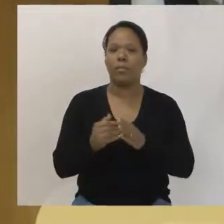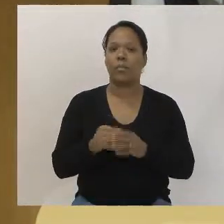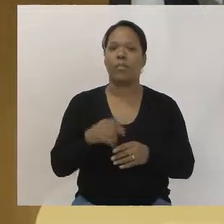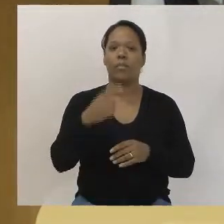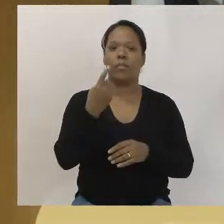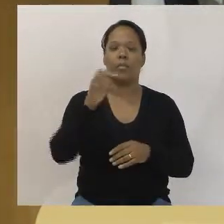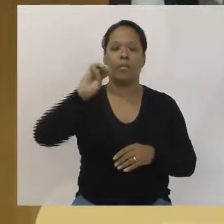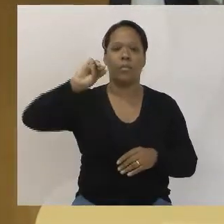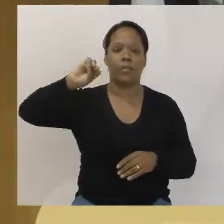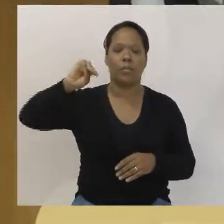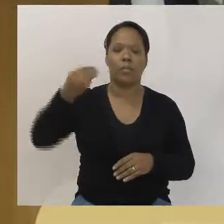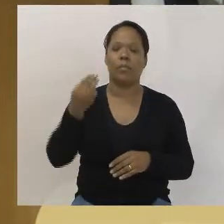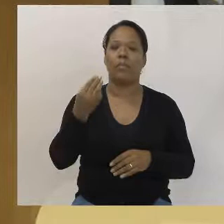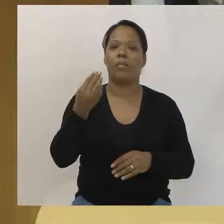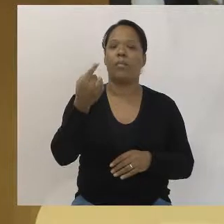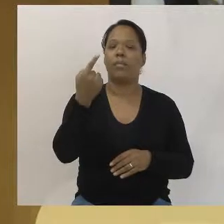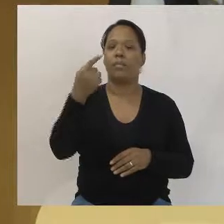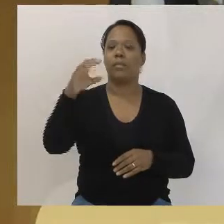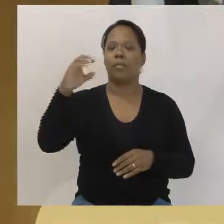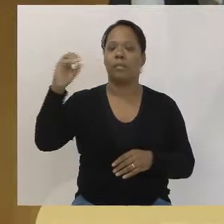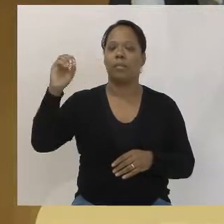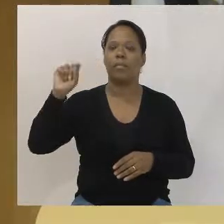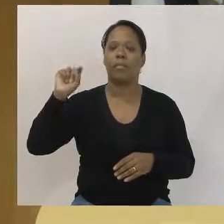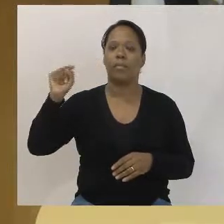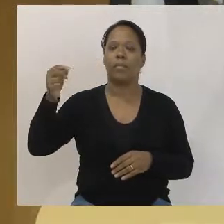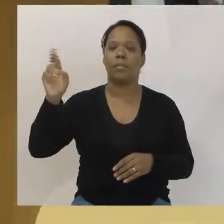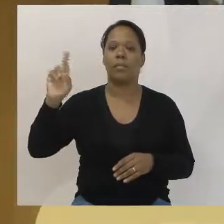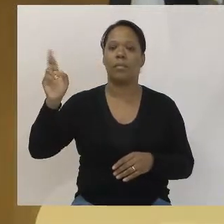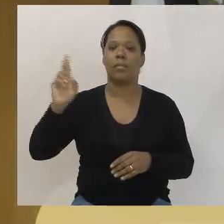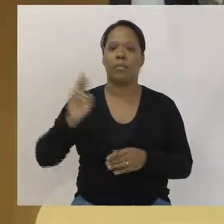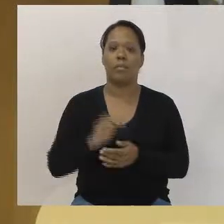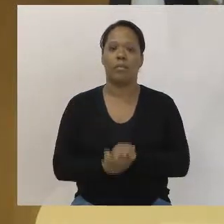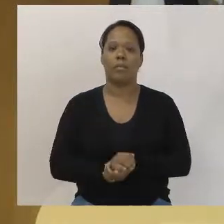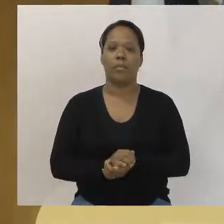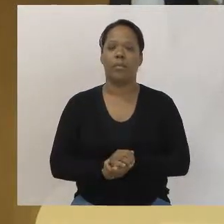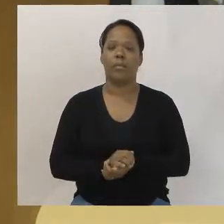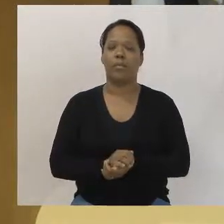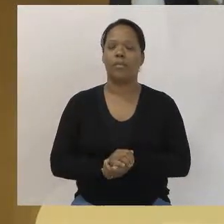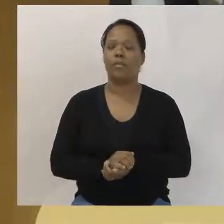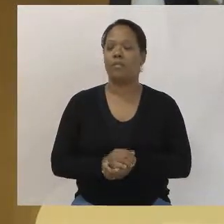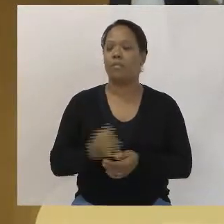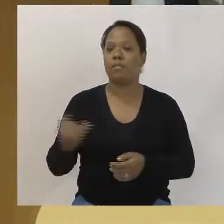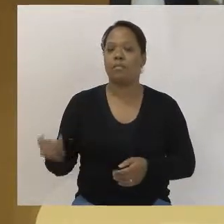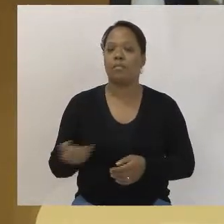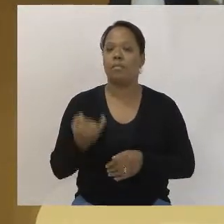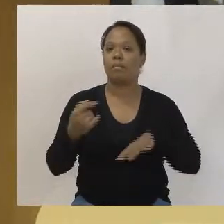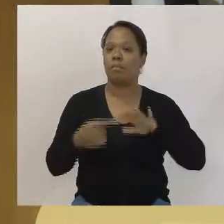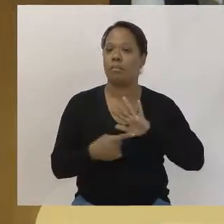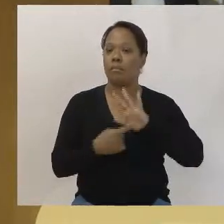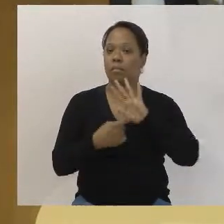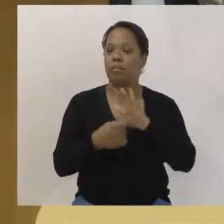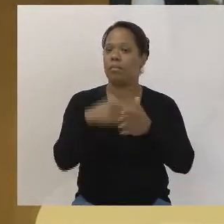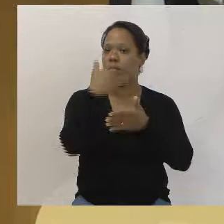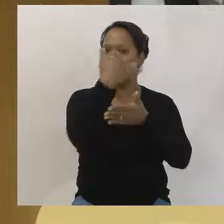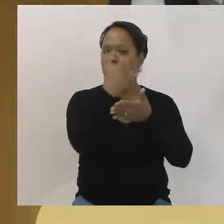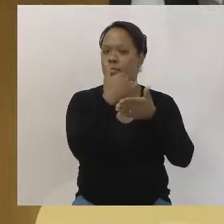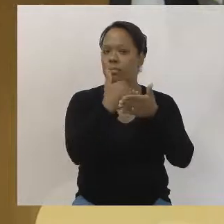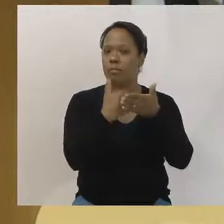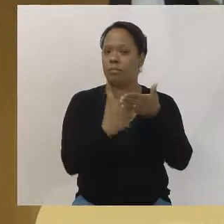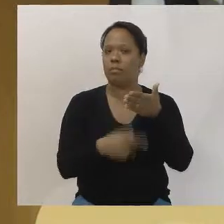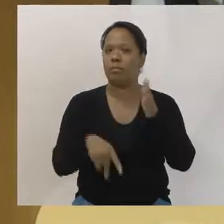um milhão e cem mil reais é importante ressaltar que durante todo esse projeto